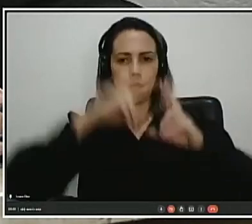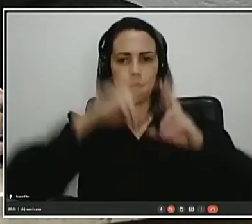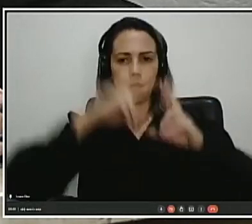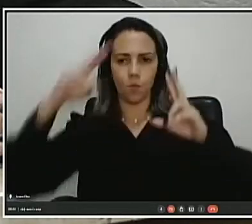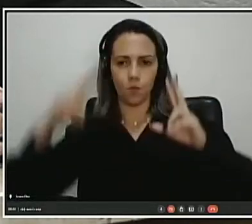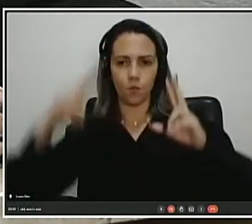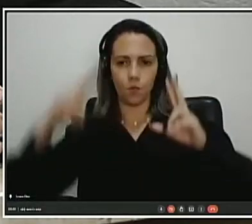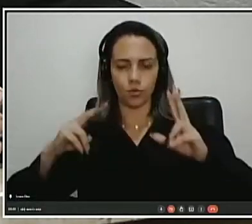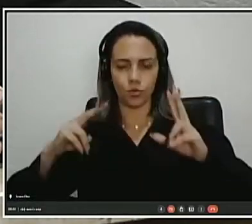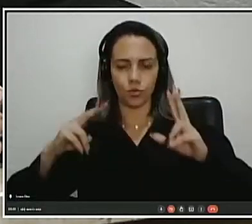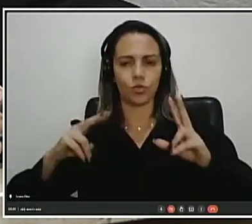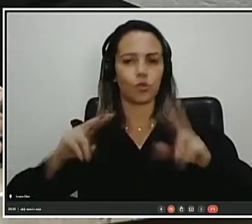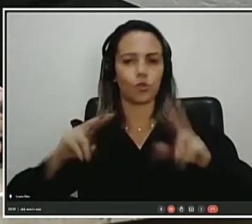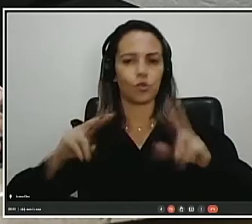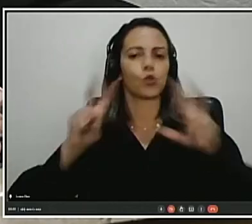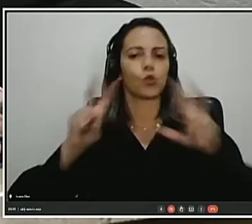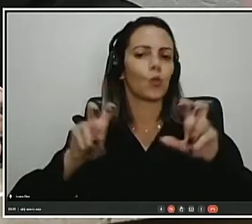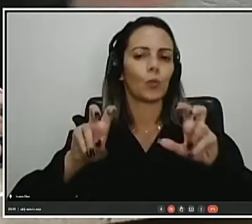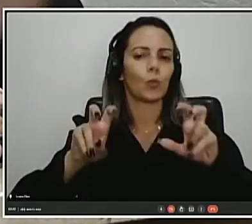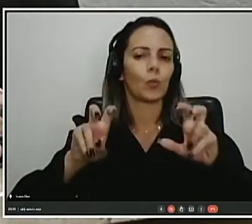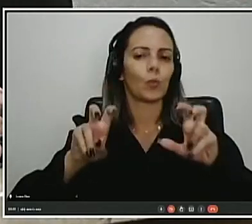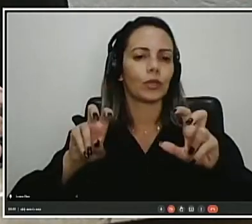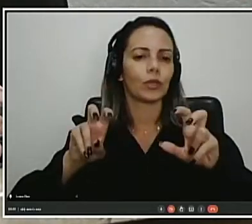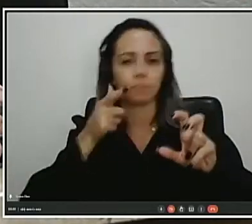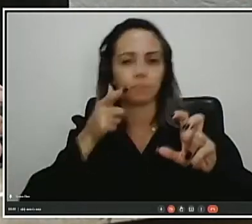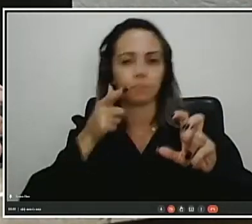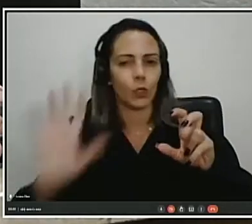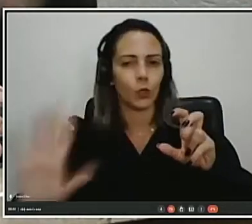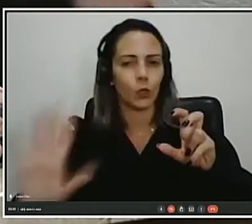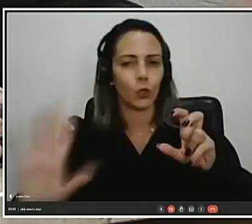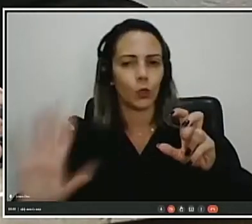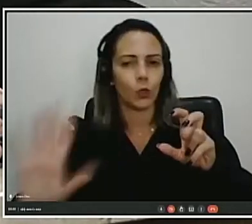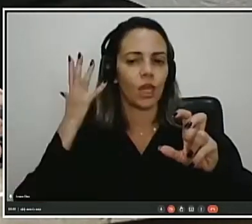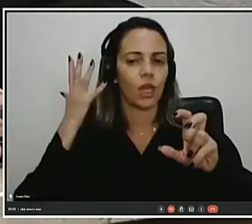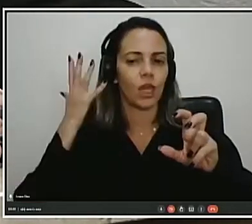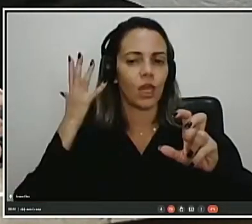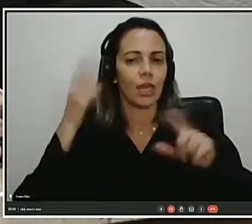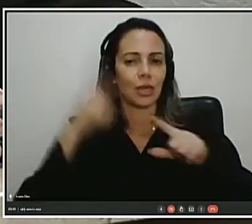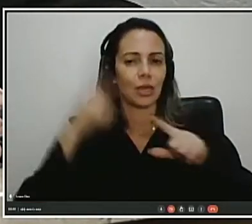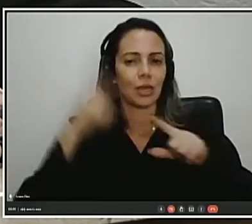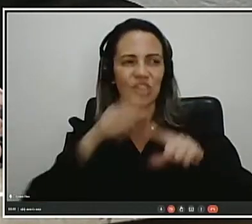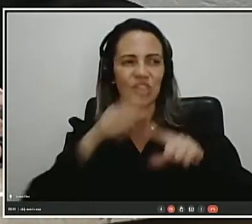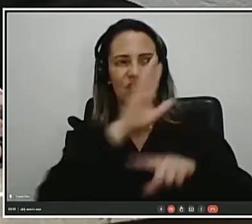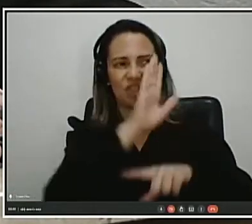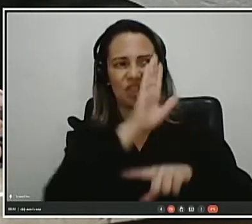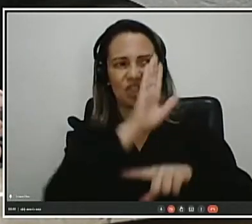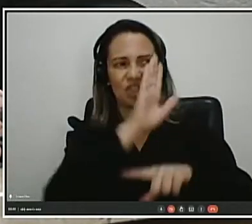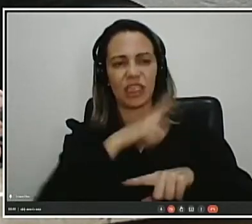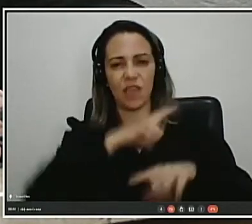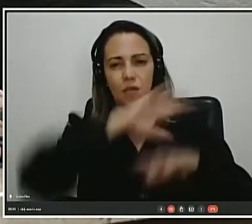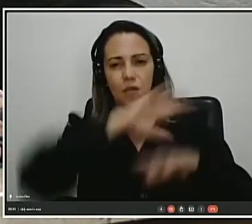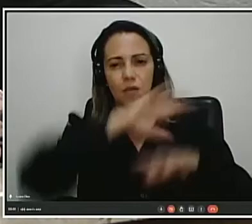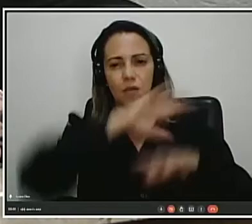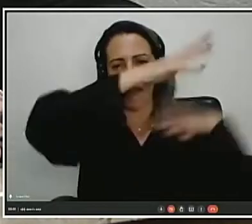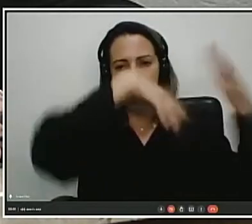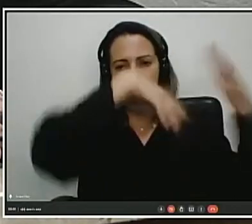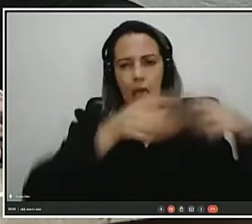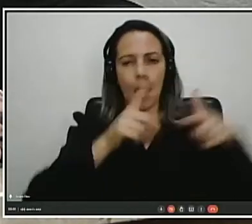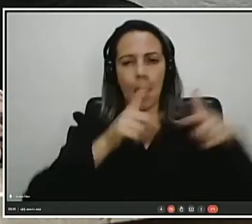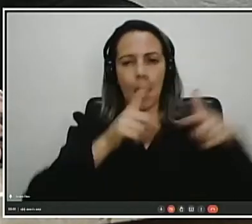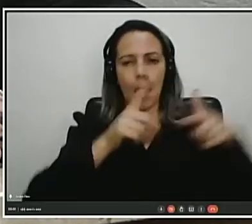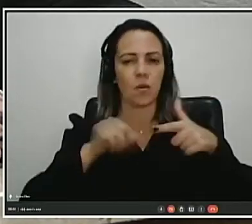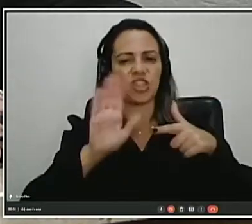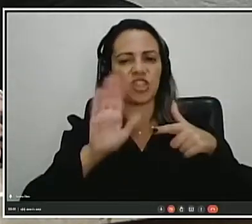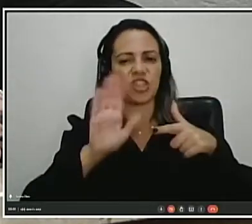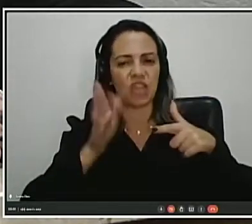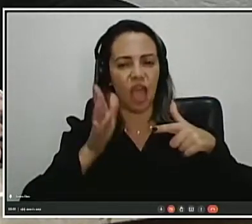para trazer alguma solução, né? Já estava caído lá, já estava aqueles tubos